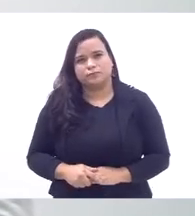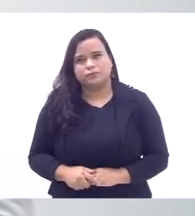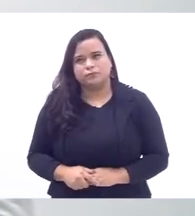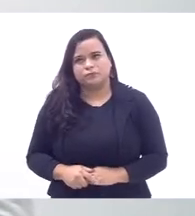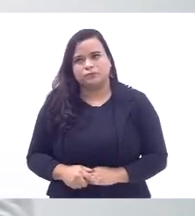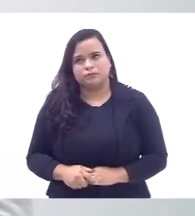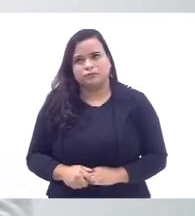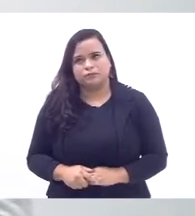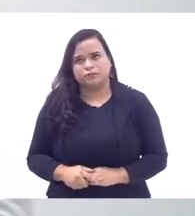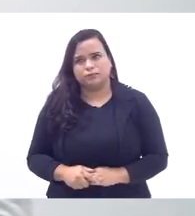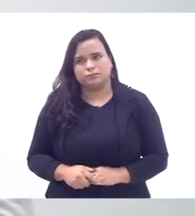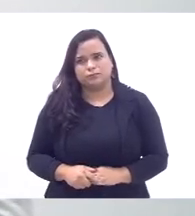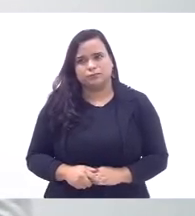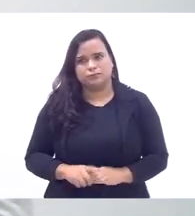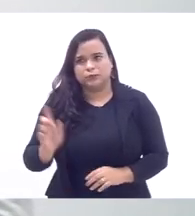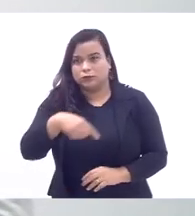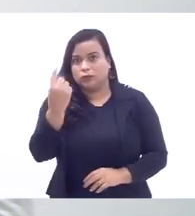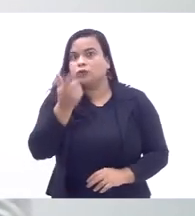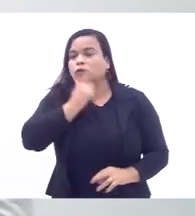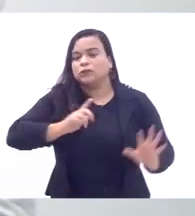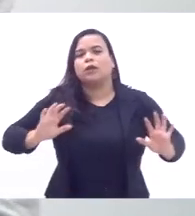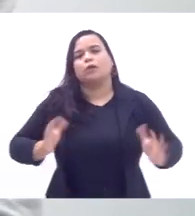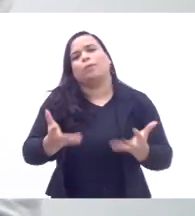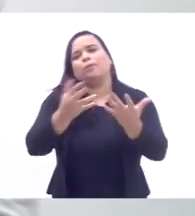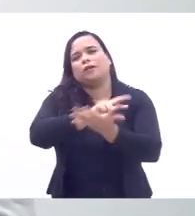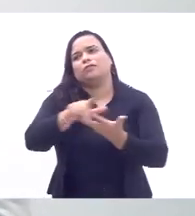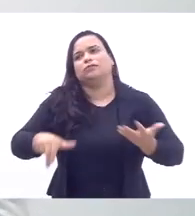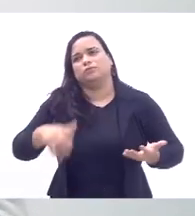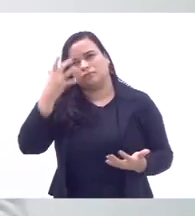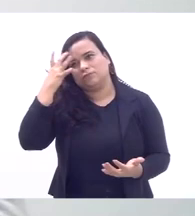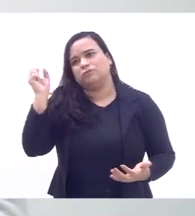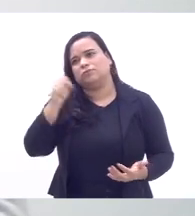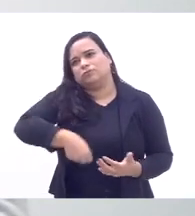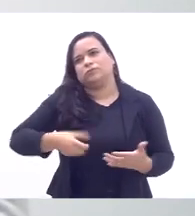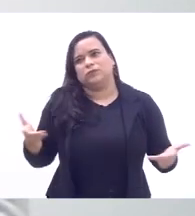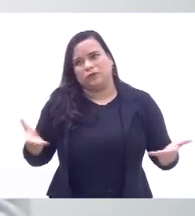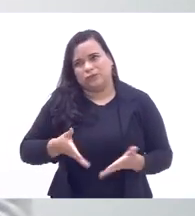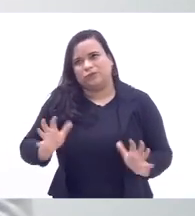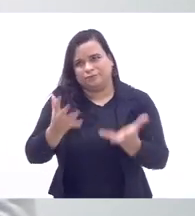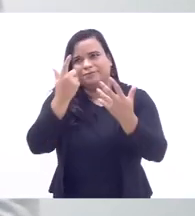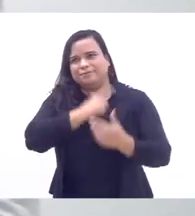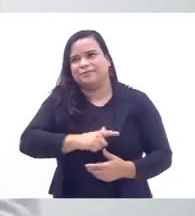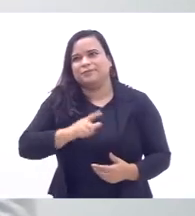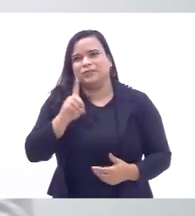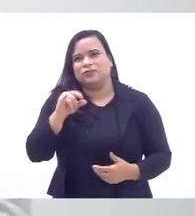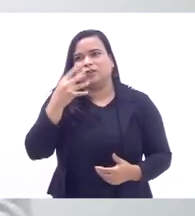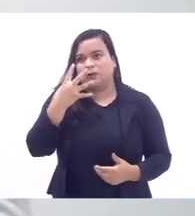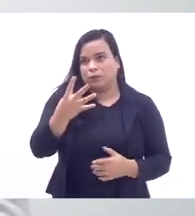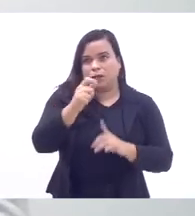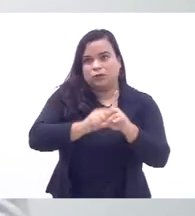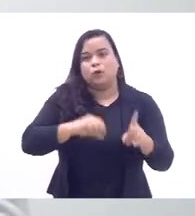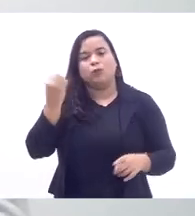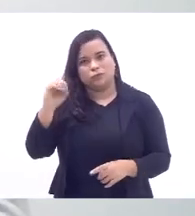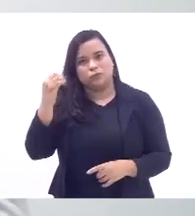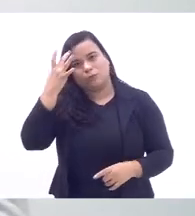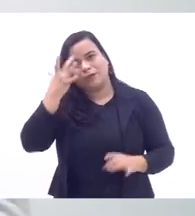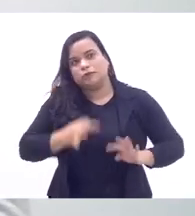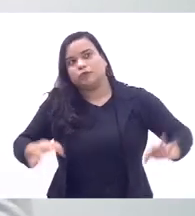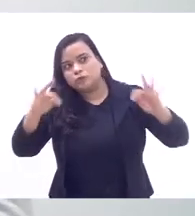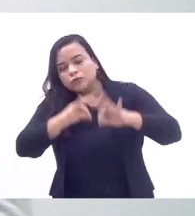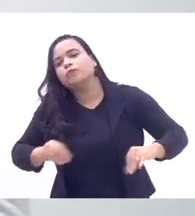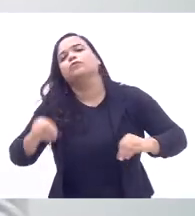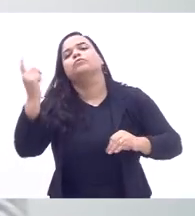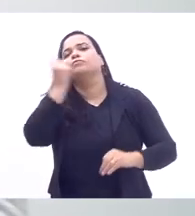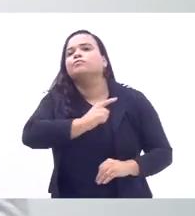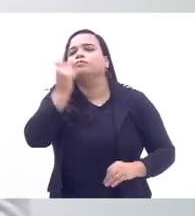no fato de hoje a gente conseguir comemorar. Eu acho, né? A gente vai conseguir comemorar, né? Se Deus quiser. O dia 4 de outubro. Eu acho que todo mundo aqui que está aqui dentro